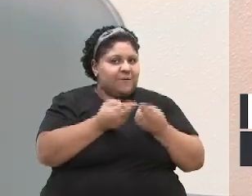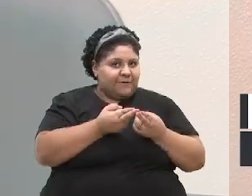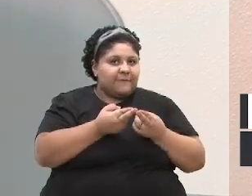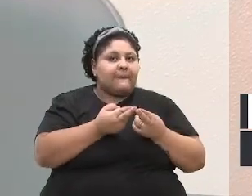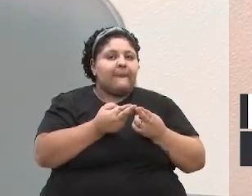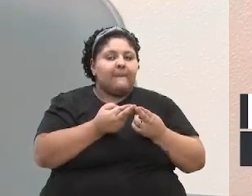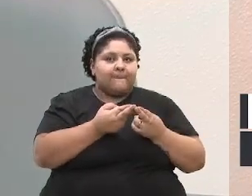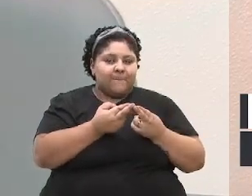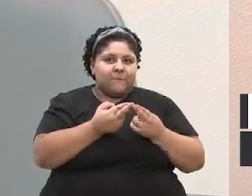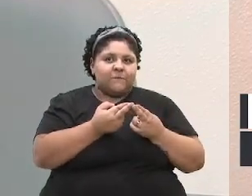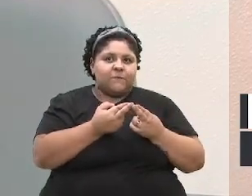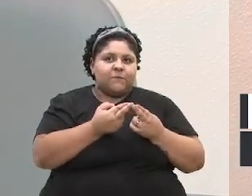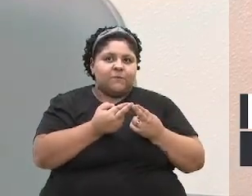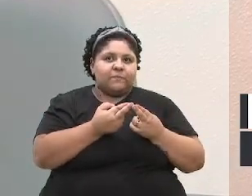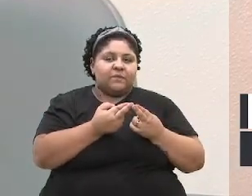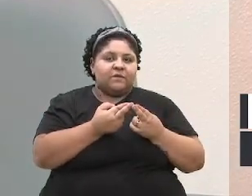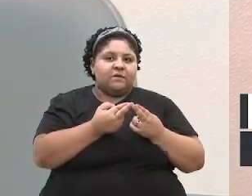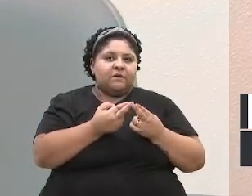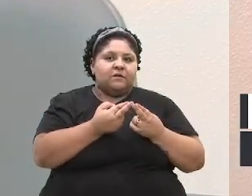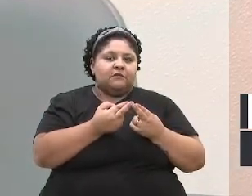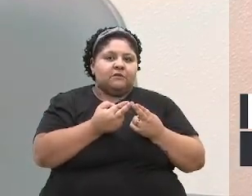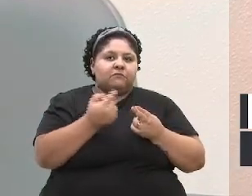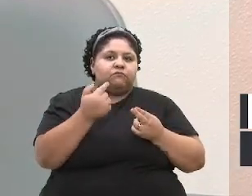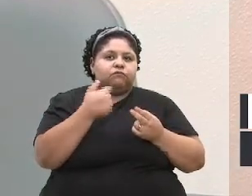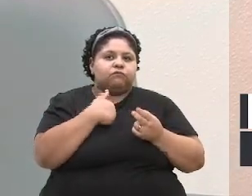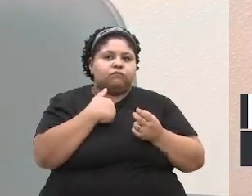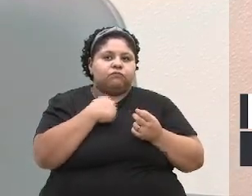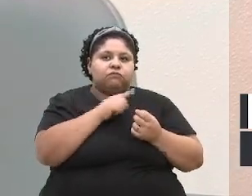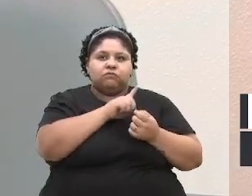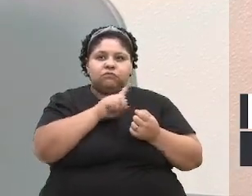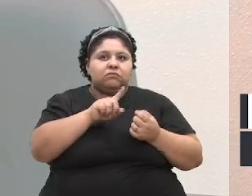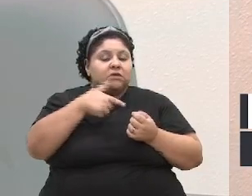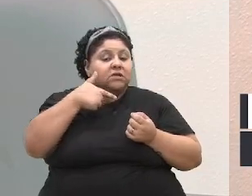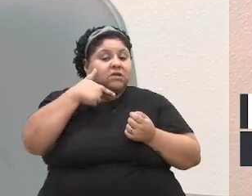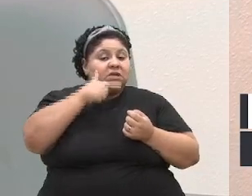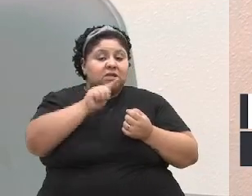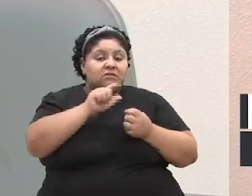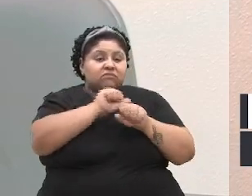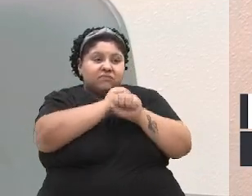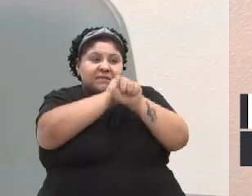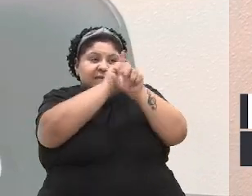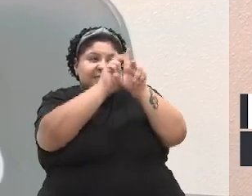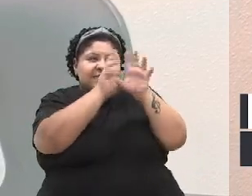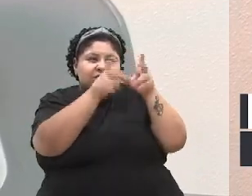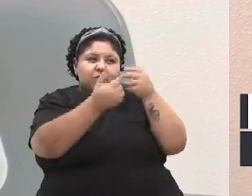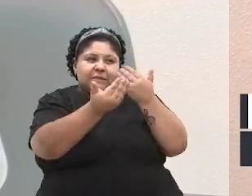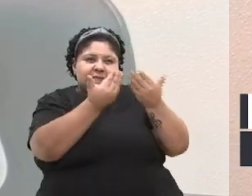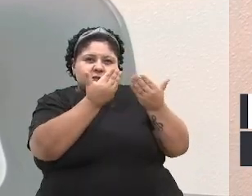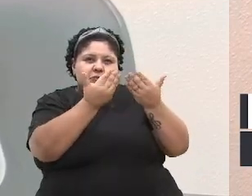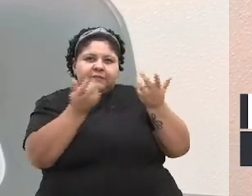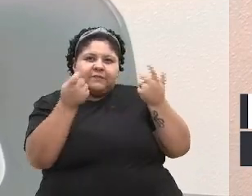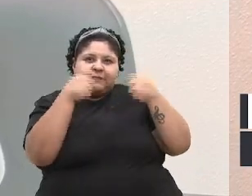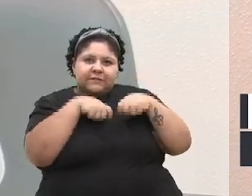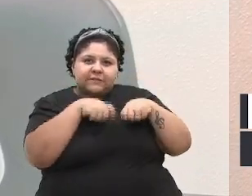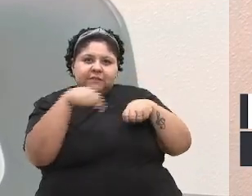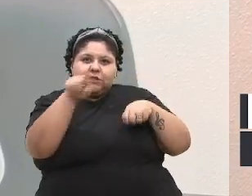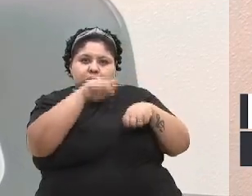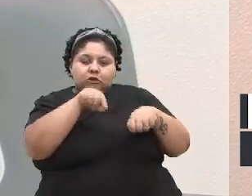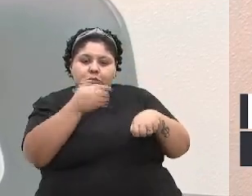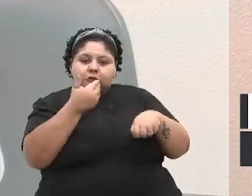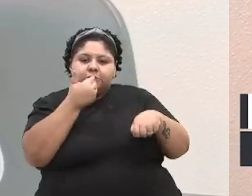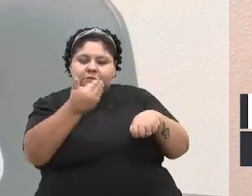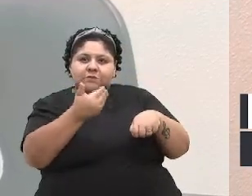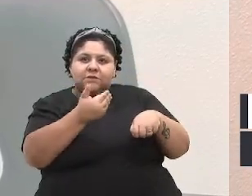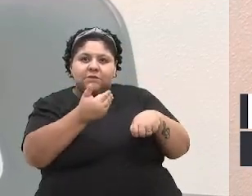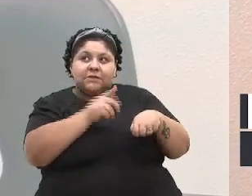final. E justamente não conseguiram sanar as dúvidas necessárias que nós pedimos